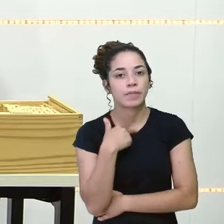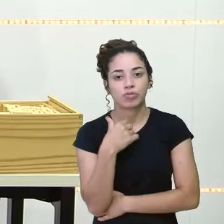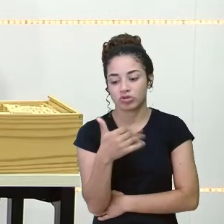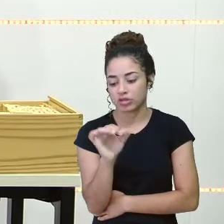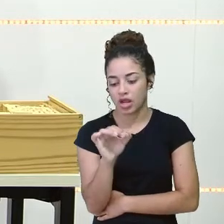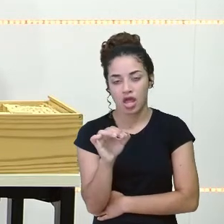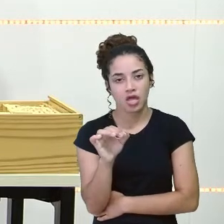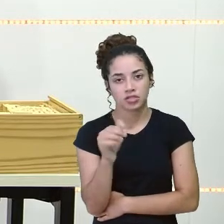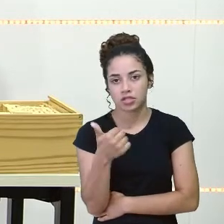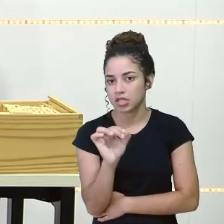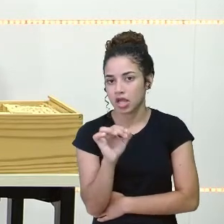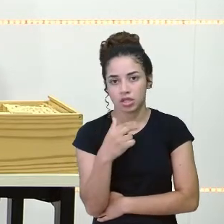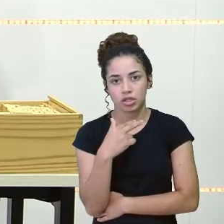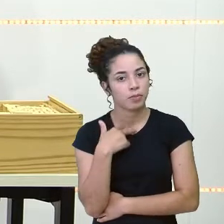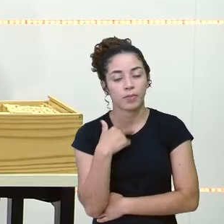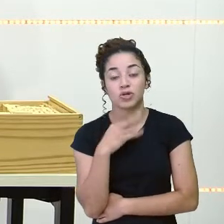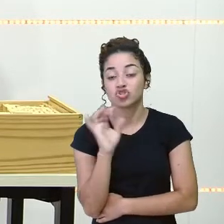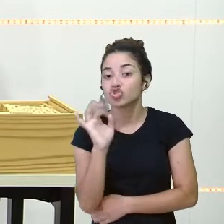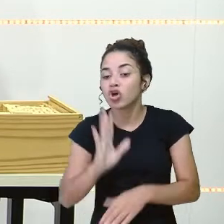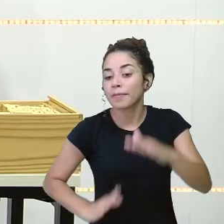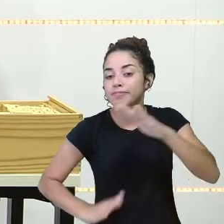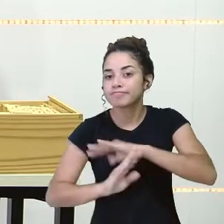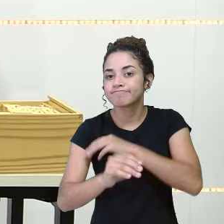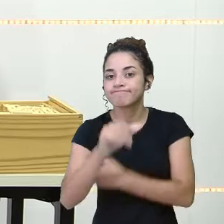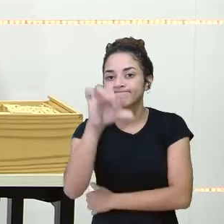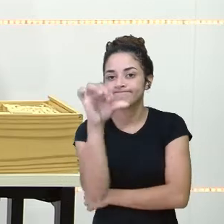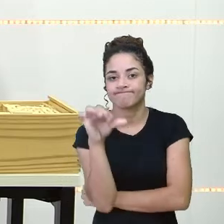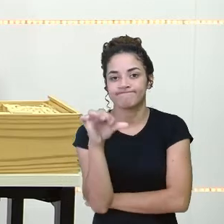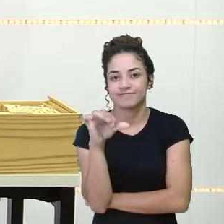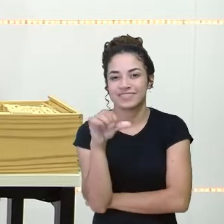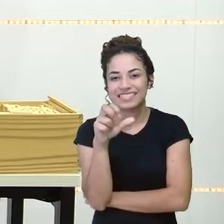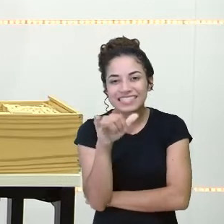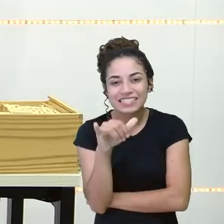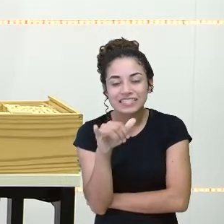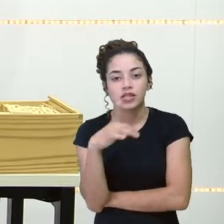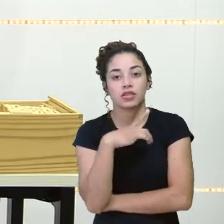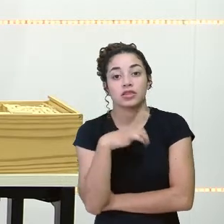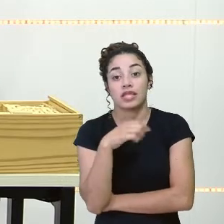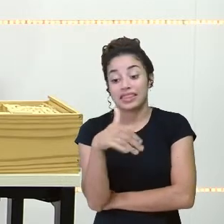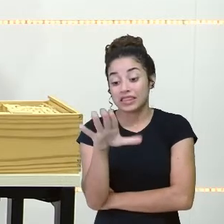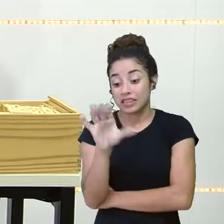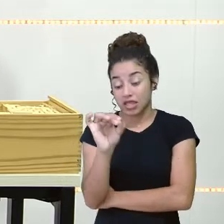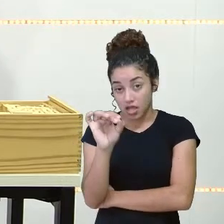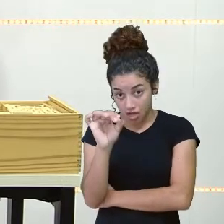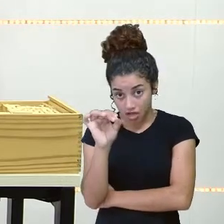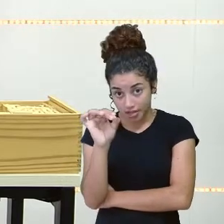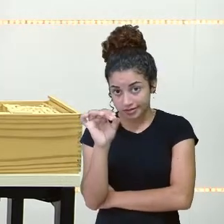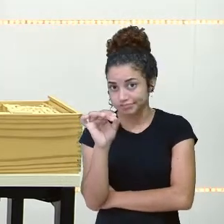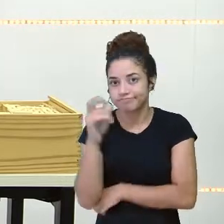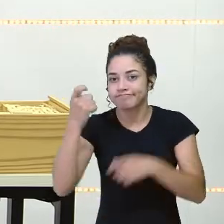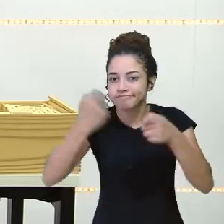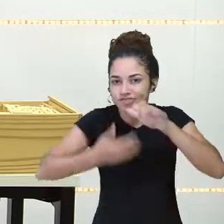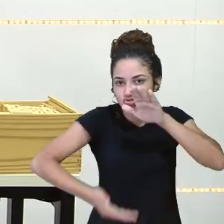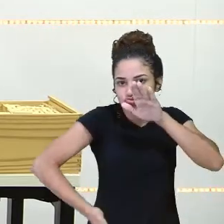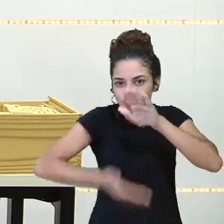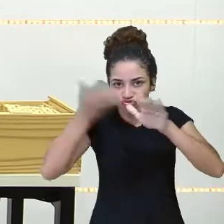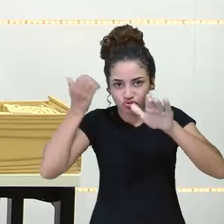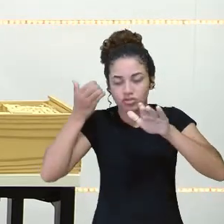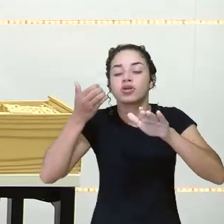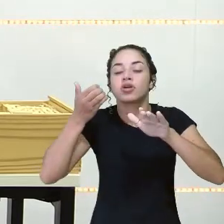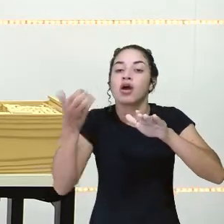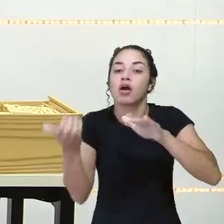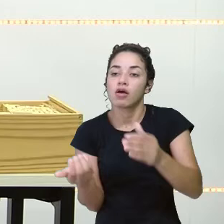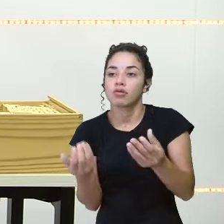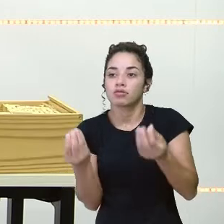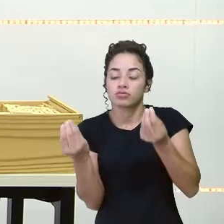10 cubinhos na unidade não, tá certo? Se tiver 10 cubinhos, tem que tirar aqueles 10 cubinhos do U, da letra U, da unidade,